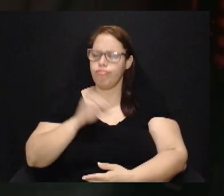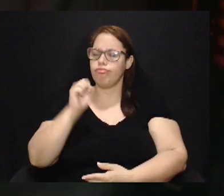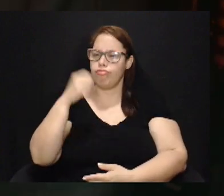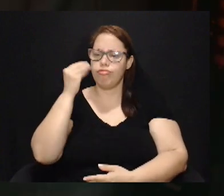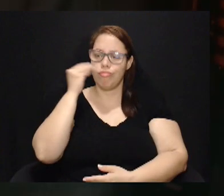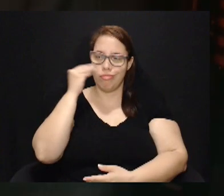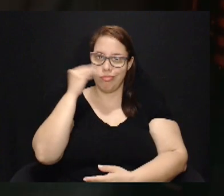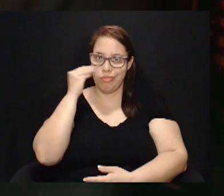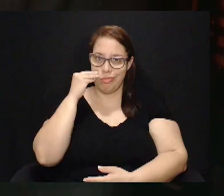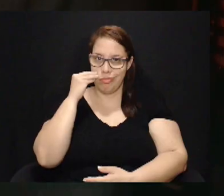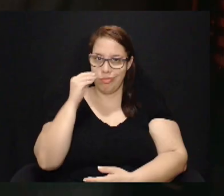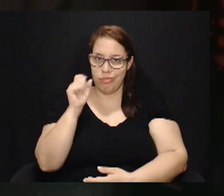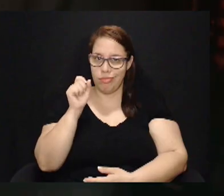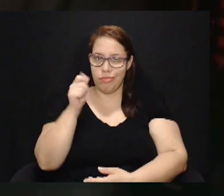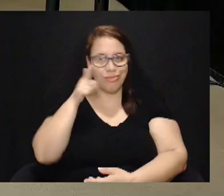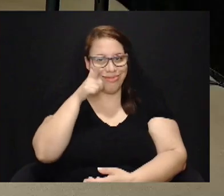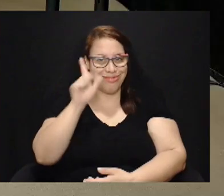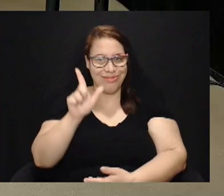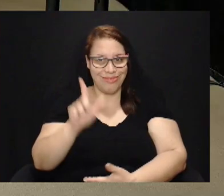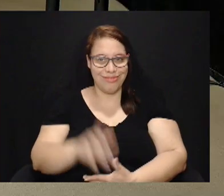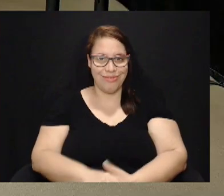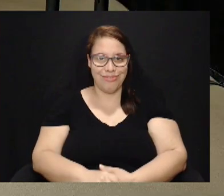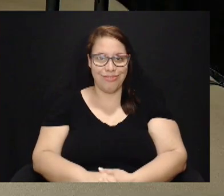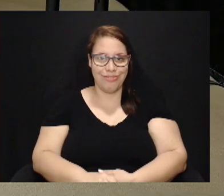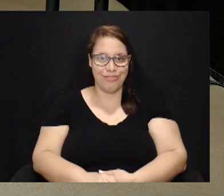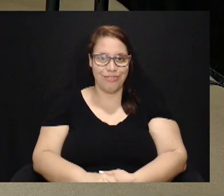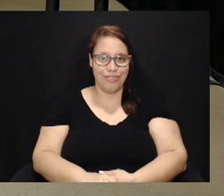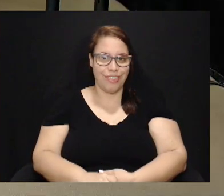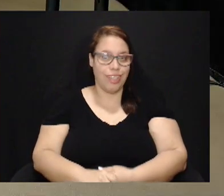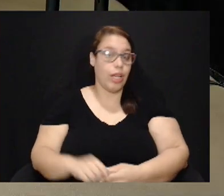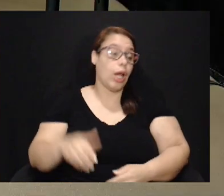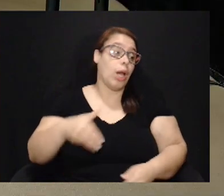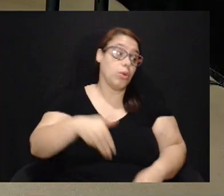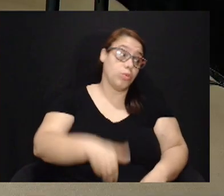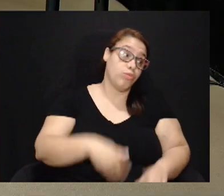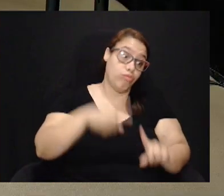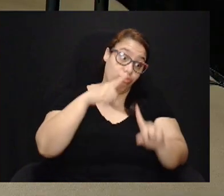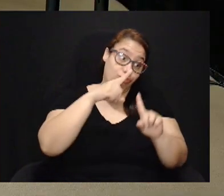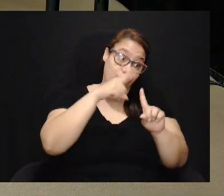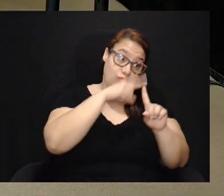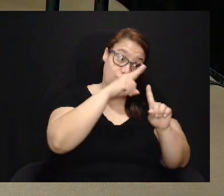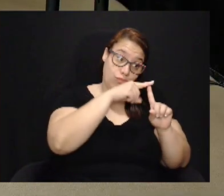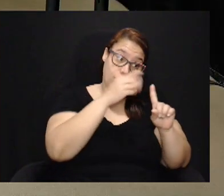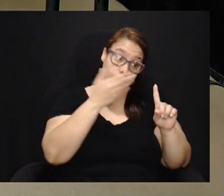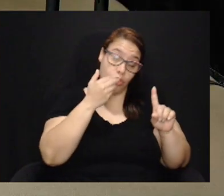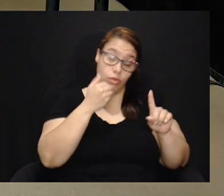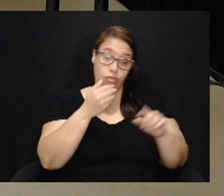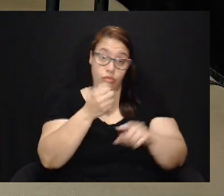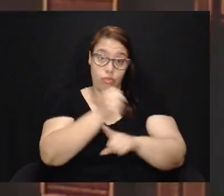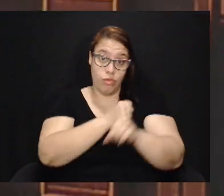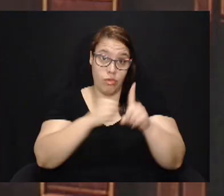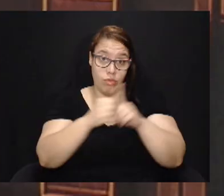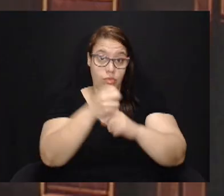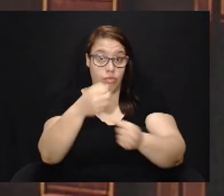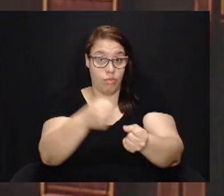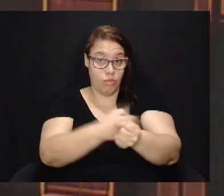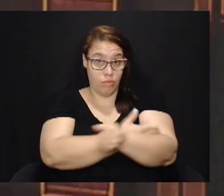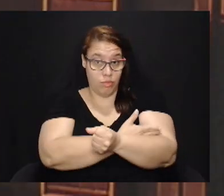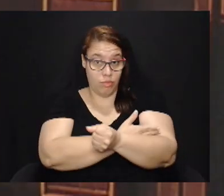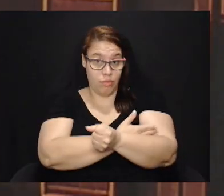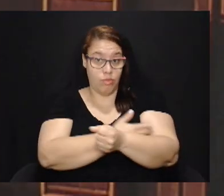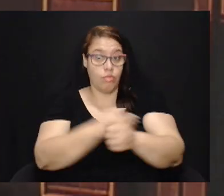Vai que você consegue. Identificar que tipo de fome é também, né? Exatamente. Temos fome social, emocional,